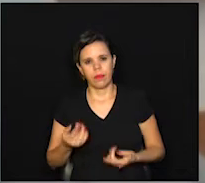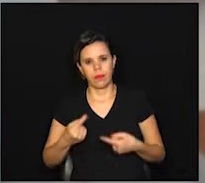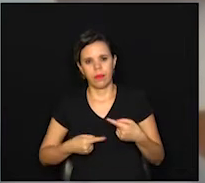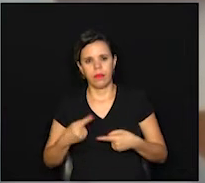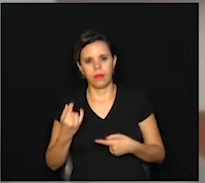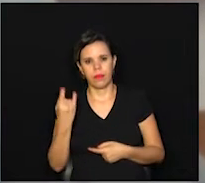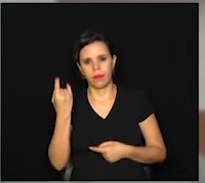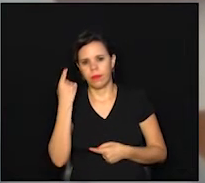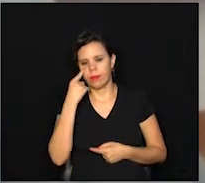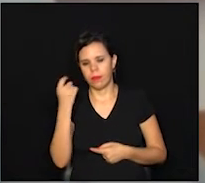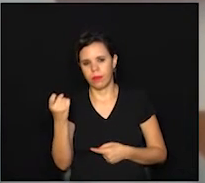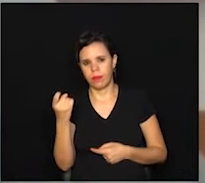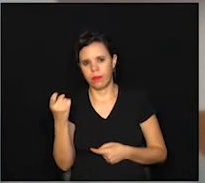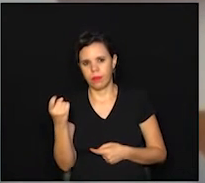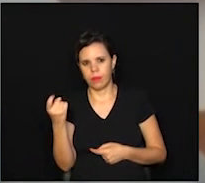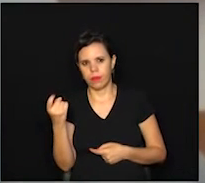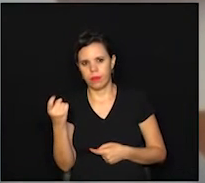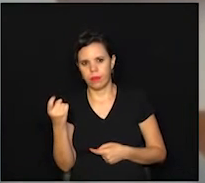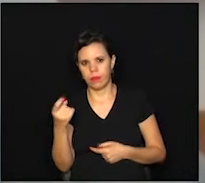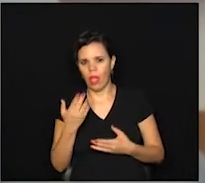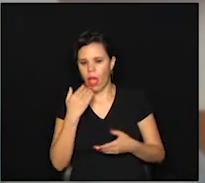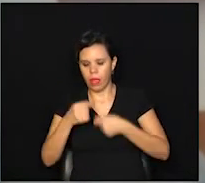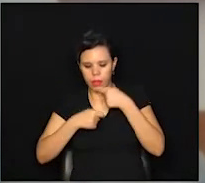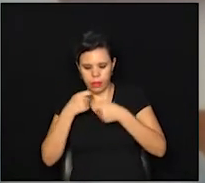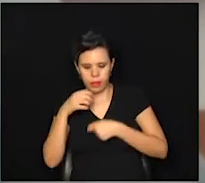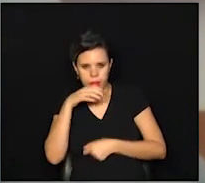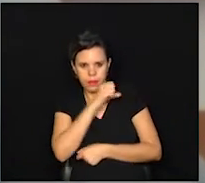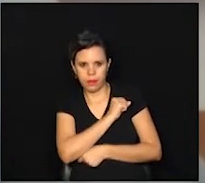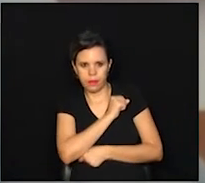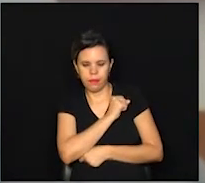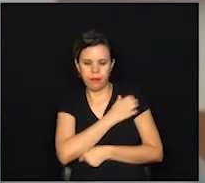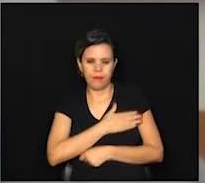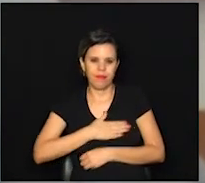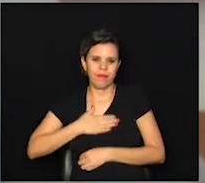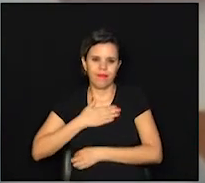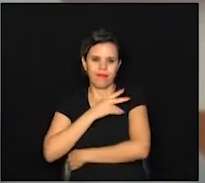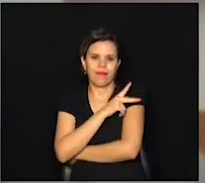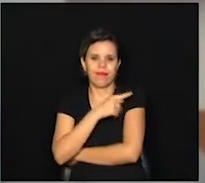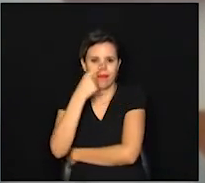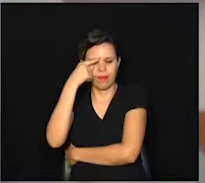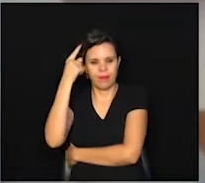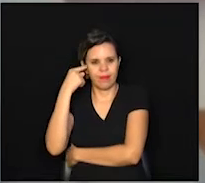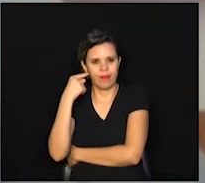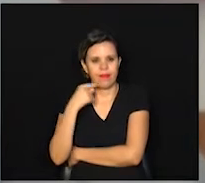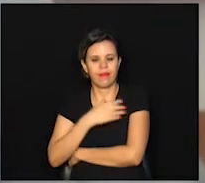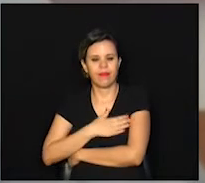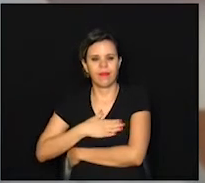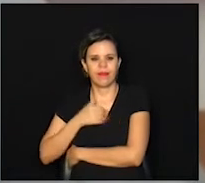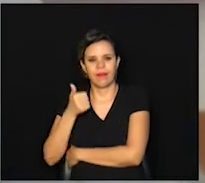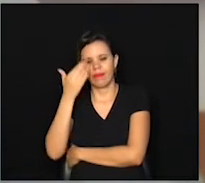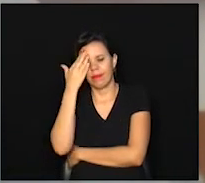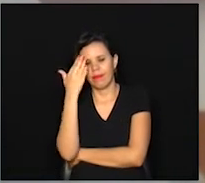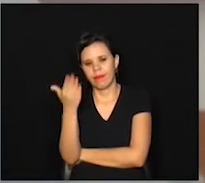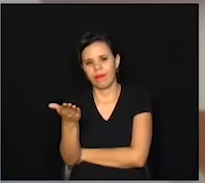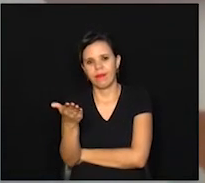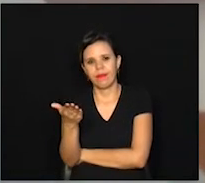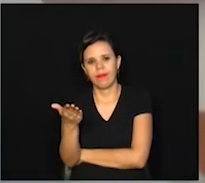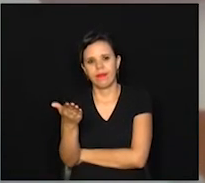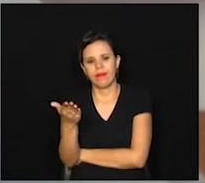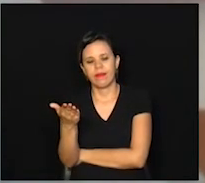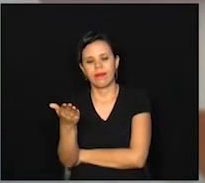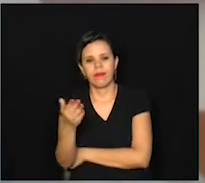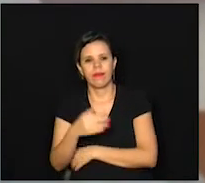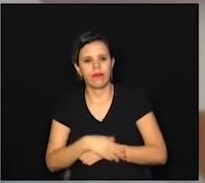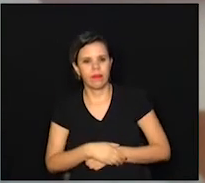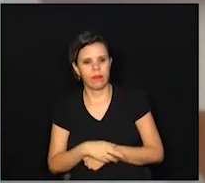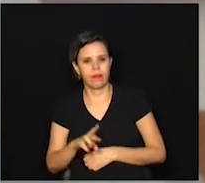muito interessante. O almoço foi rápido, mas valeu a pena, viu, presidenta Paola? Valeu a pena. Obrigado. E falar